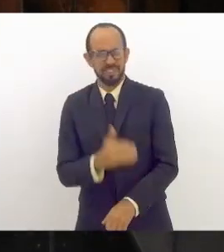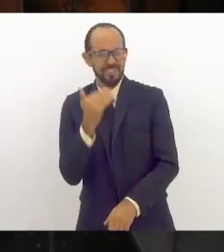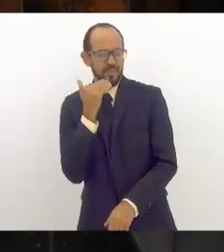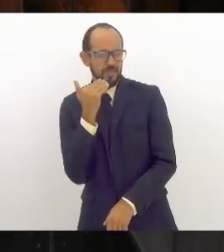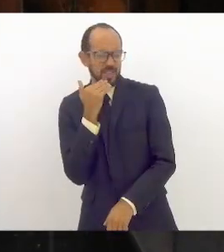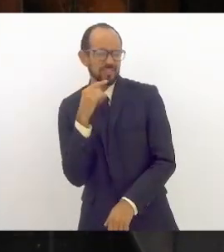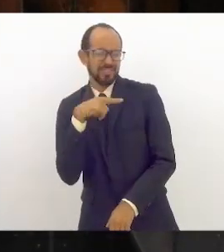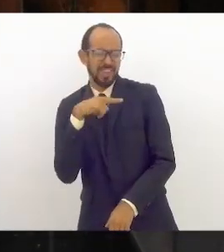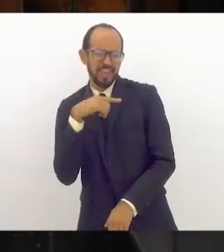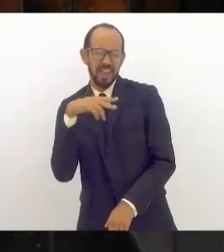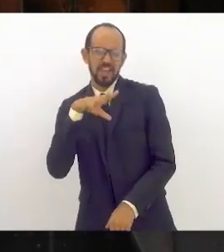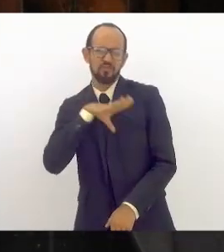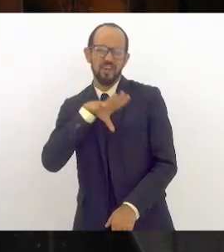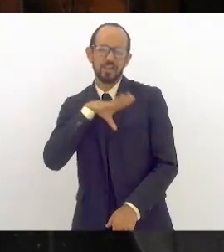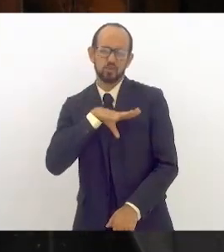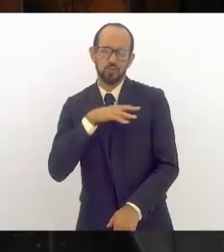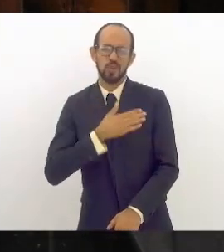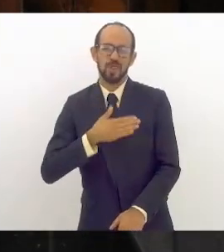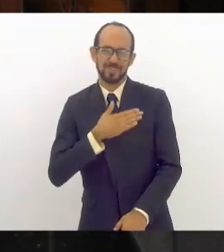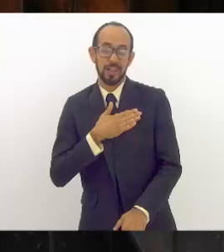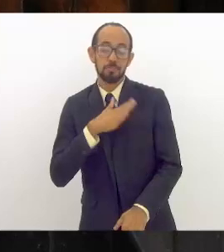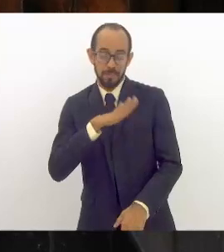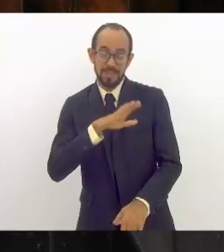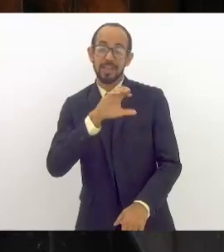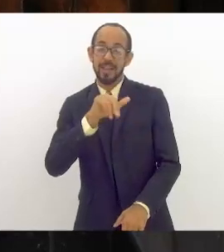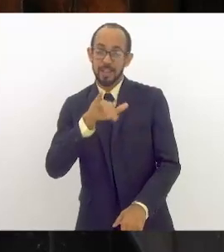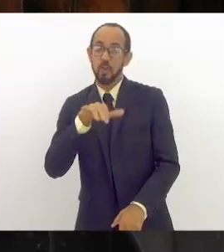vascaína é mas é carioca